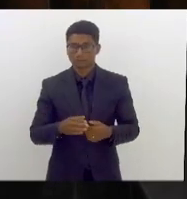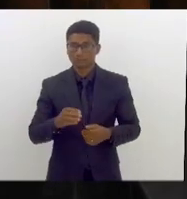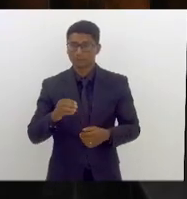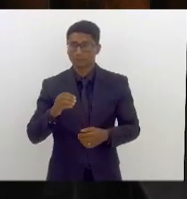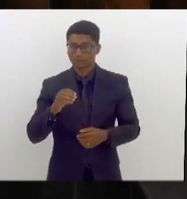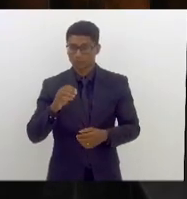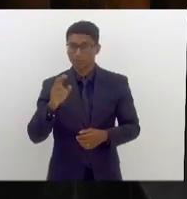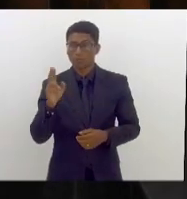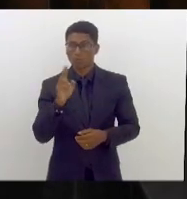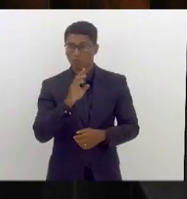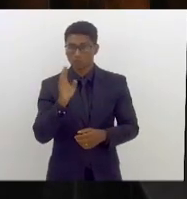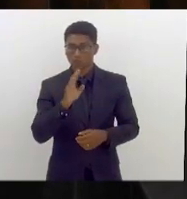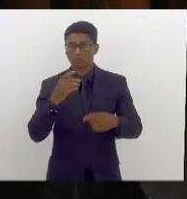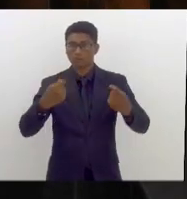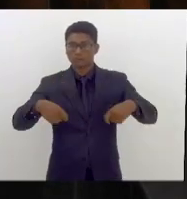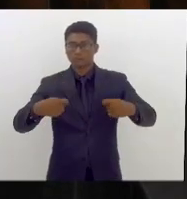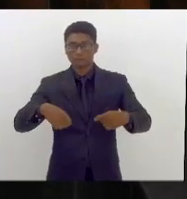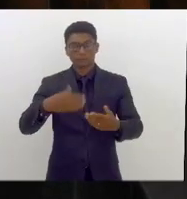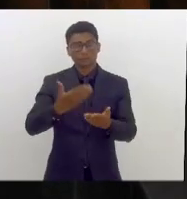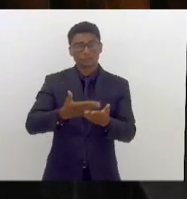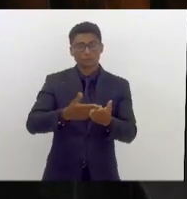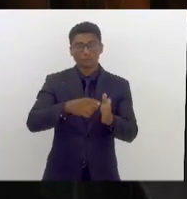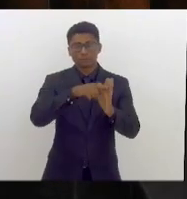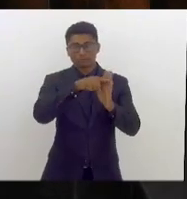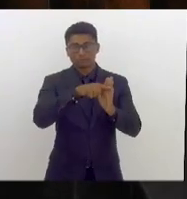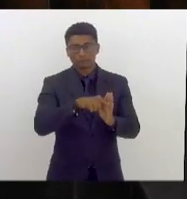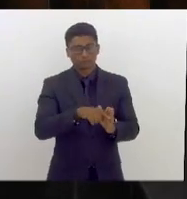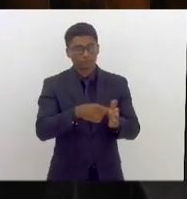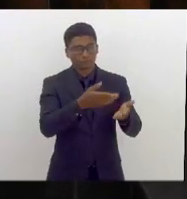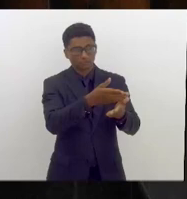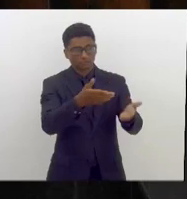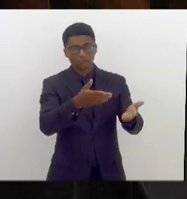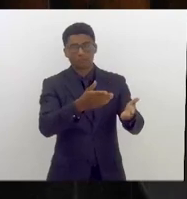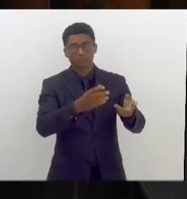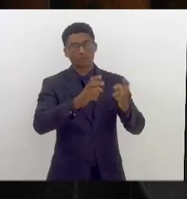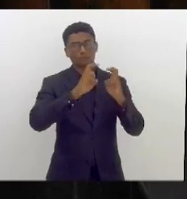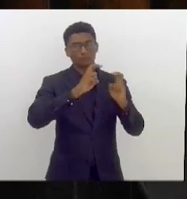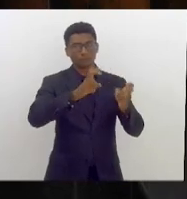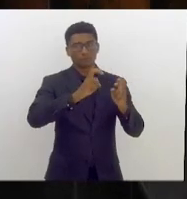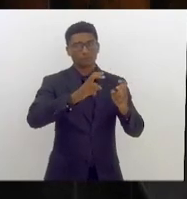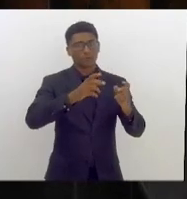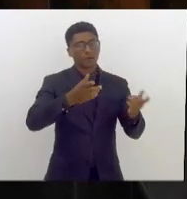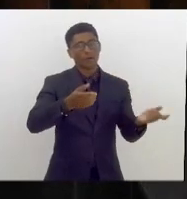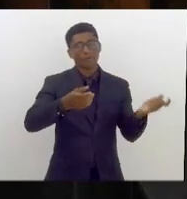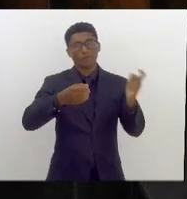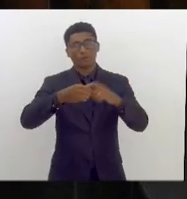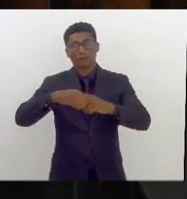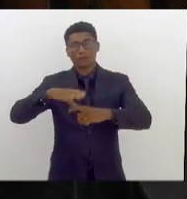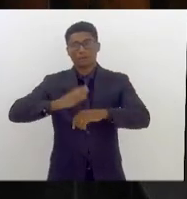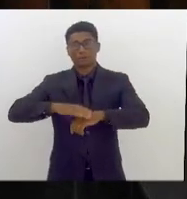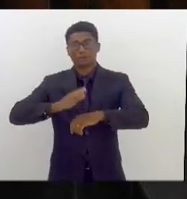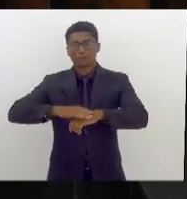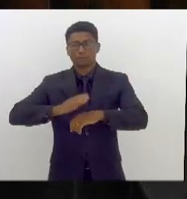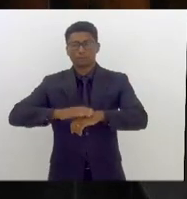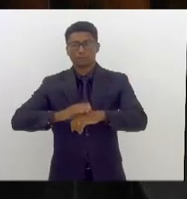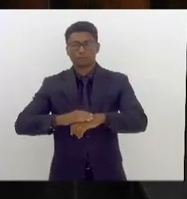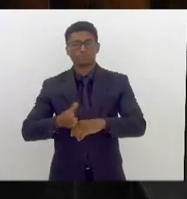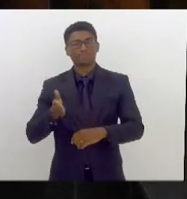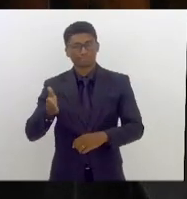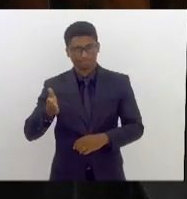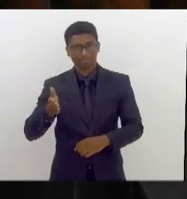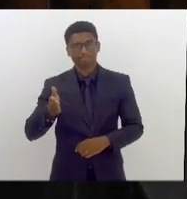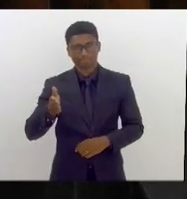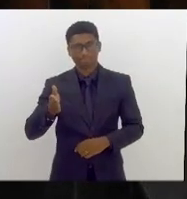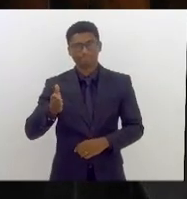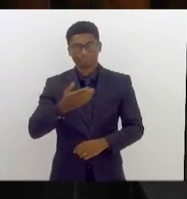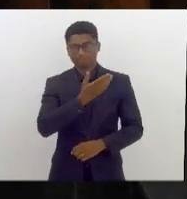urgência estudo de viabilidade sobre a reestatização do serviço de transporte ferroviário de passageiros, assegurada a participação, entre outras